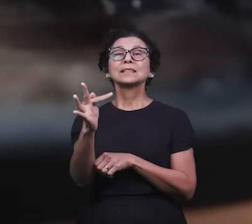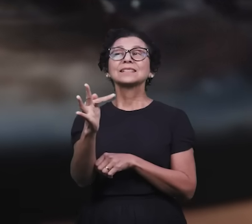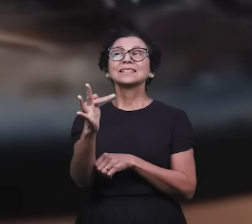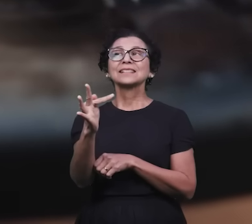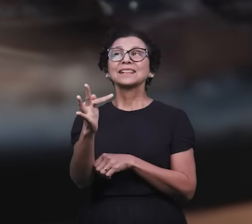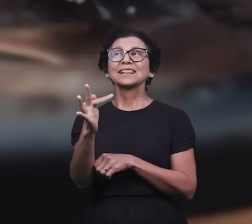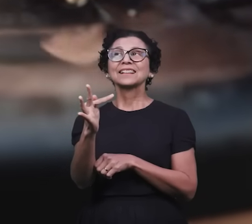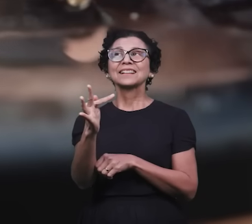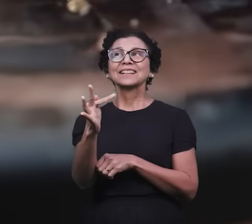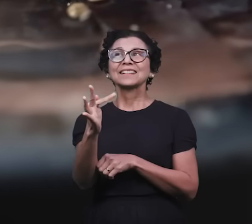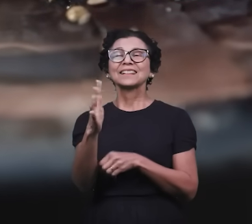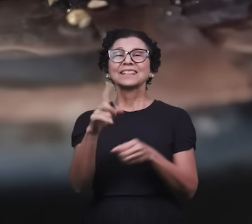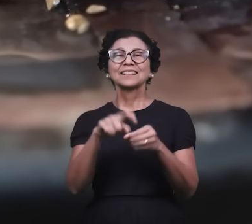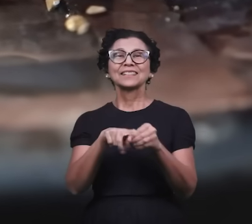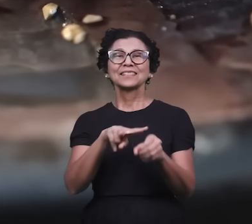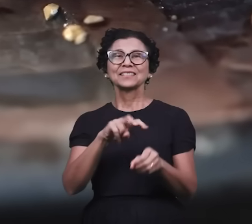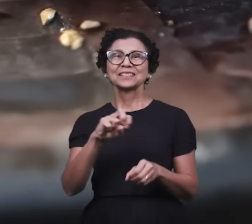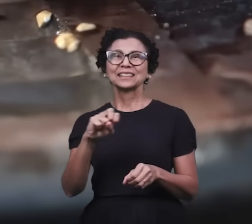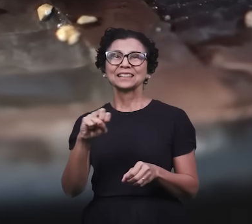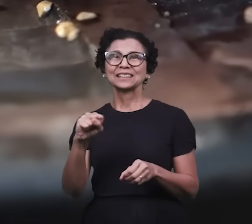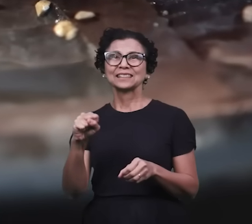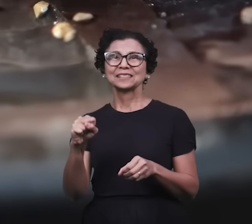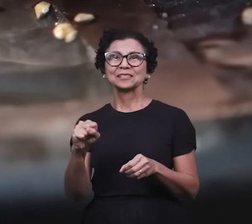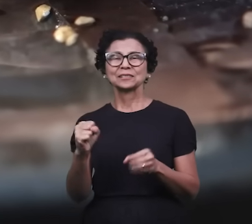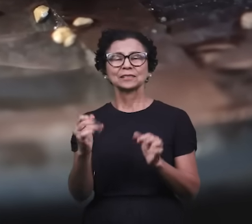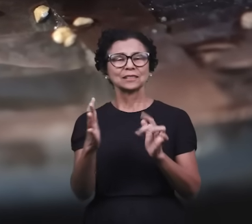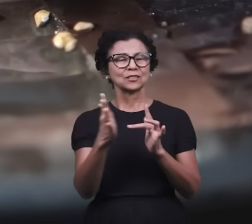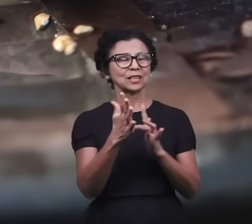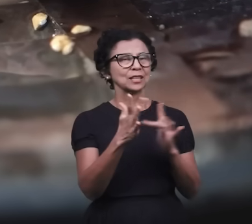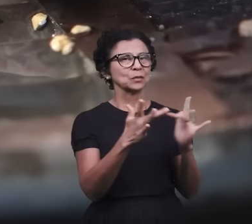é a minha esperança.